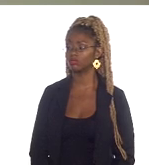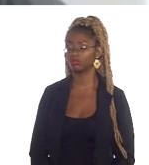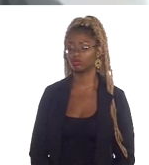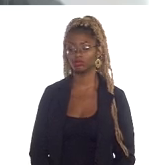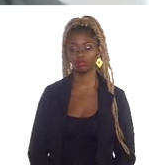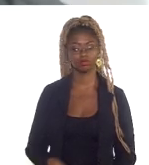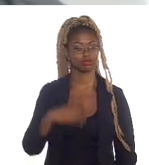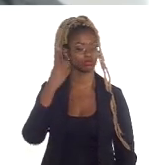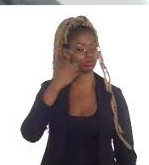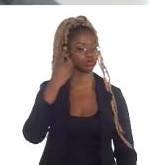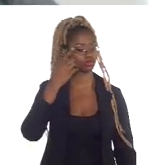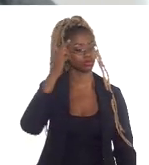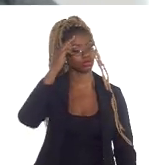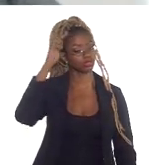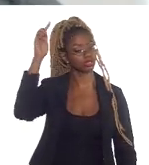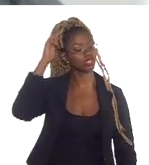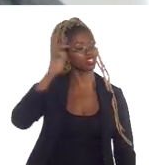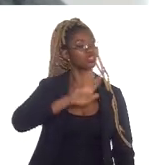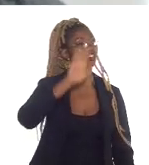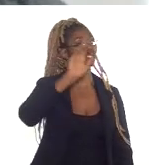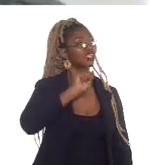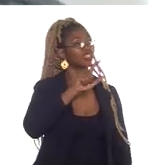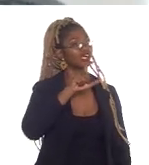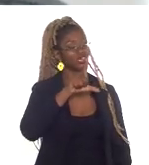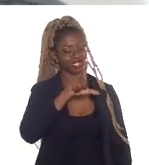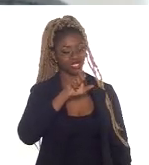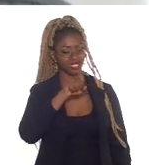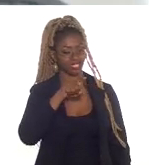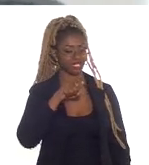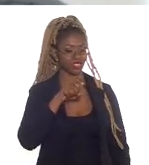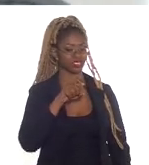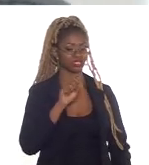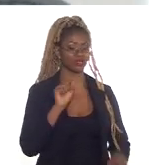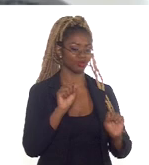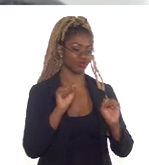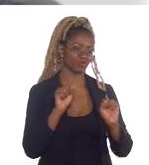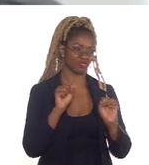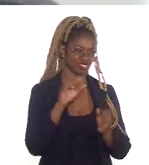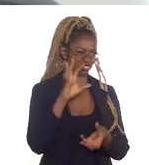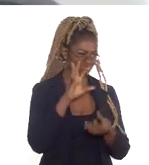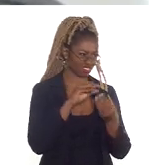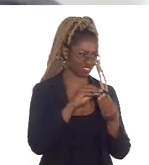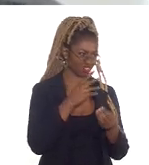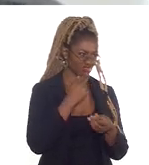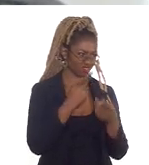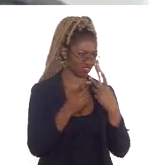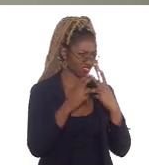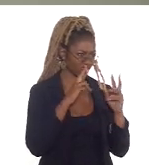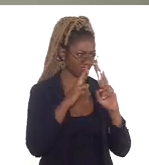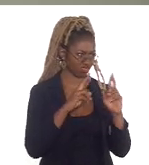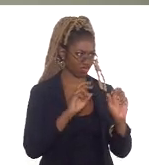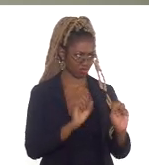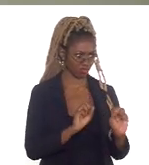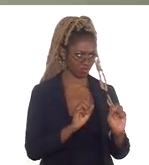Deputado Luiz Paulo, aqui é o Alex. Eu posso só fazer uma pequena consideração antes de o senhor passar aos deputados? Pois não.